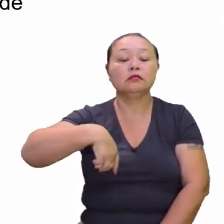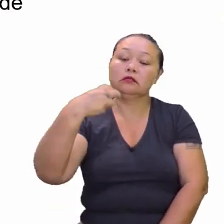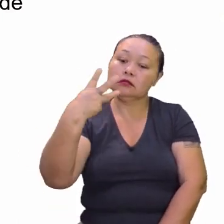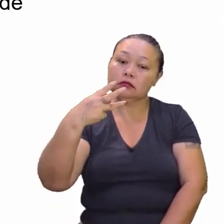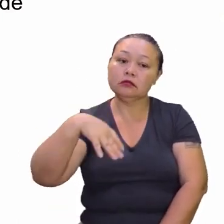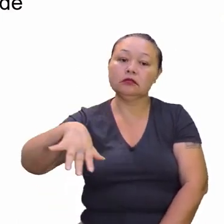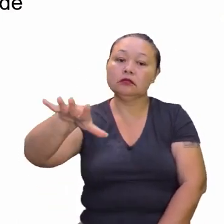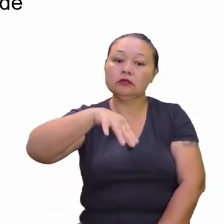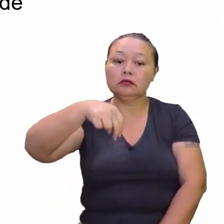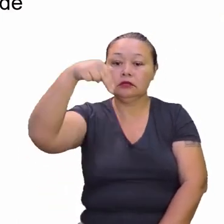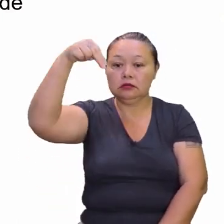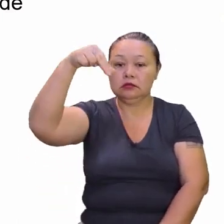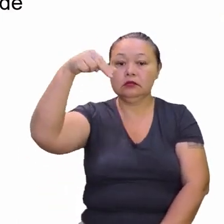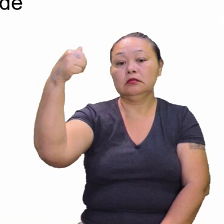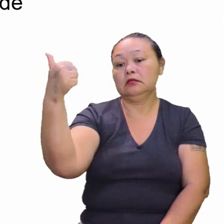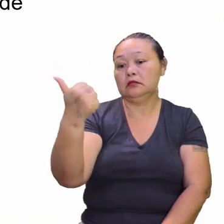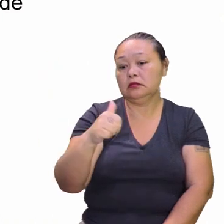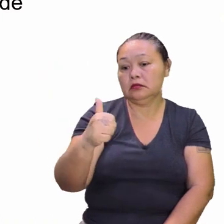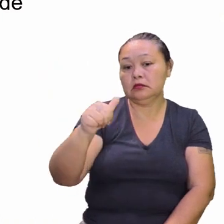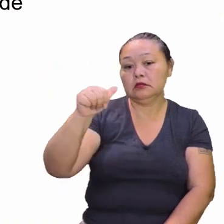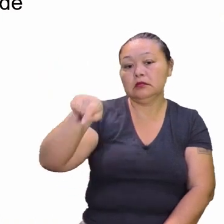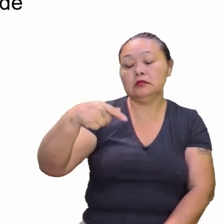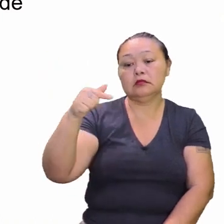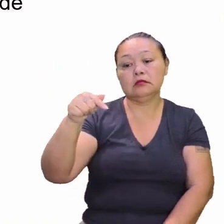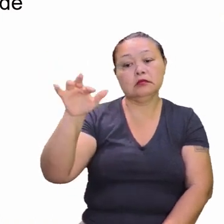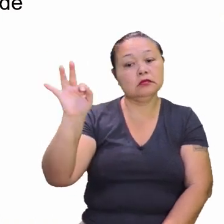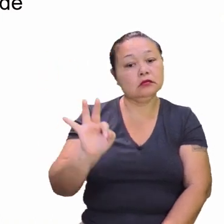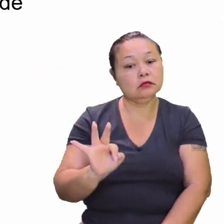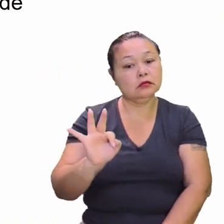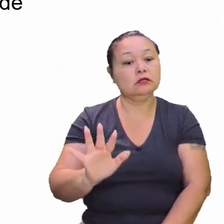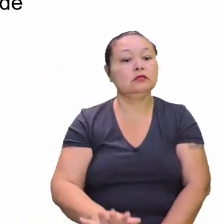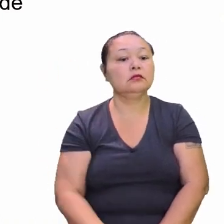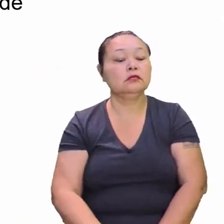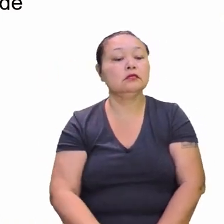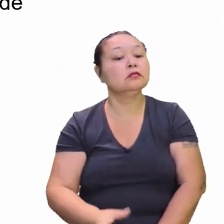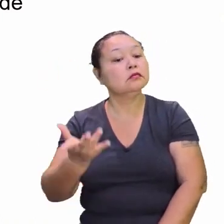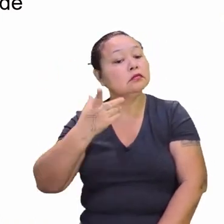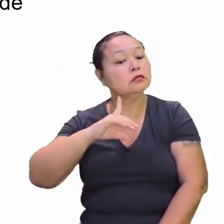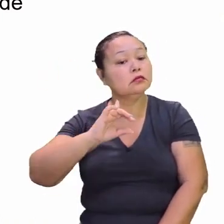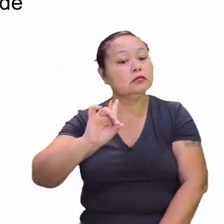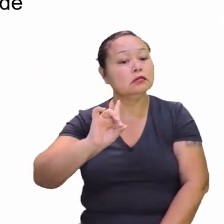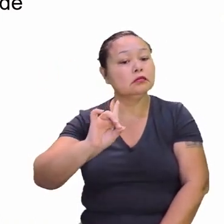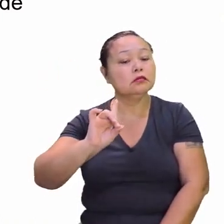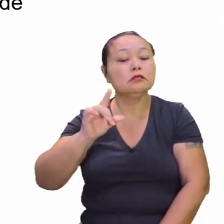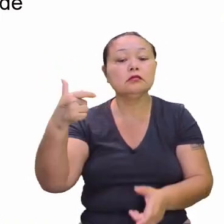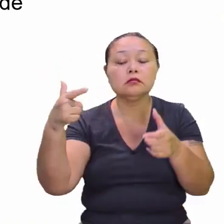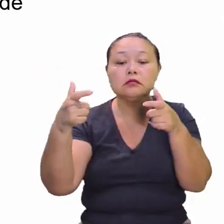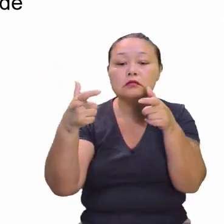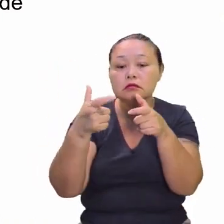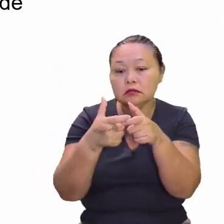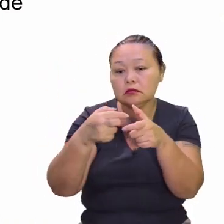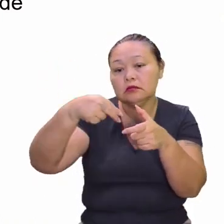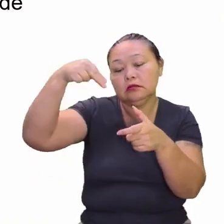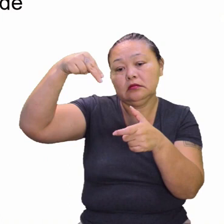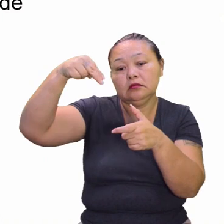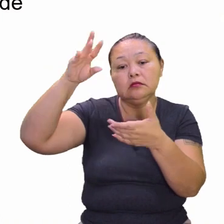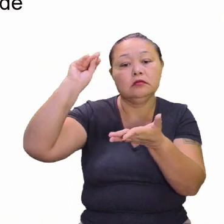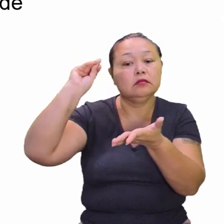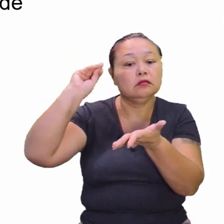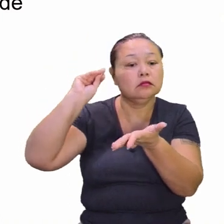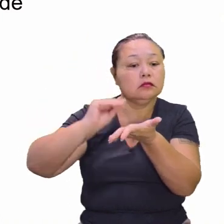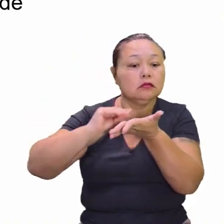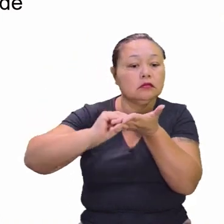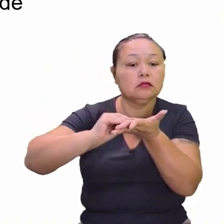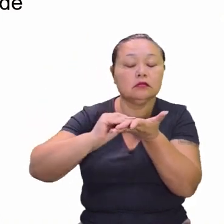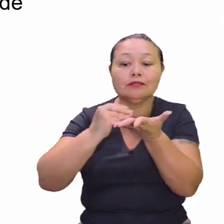C é o terceiro da região norte, com 11,7%. A D é o menor da região